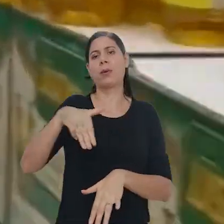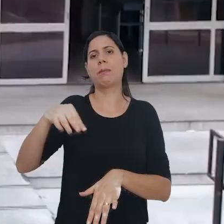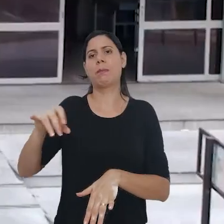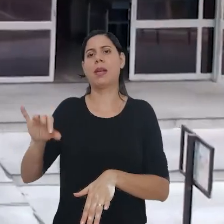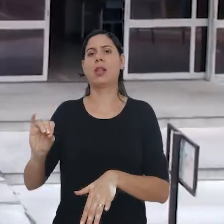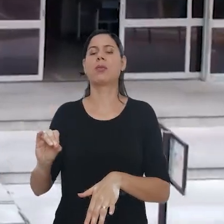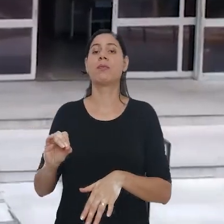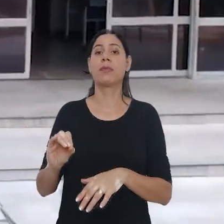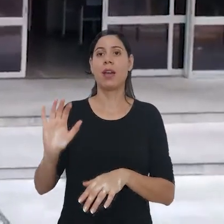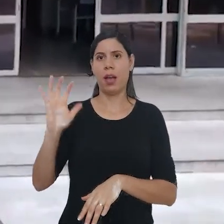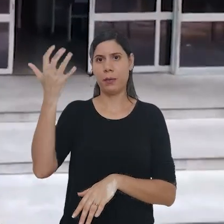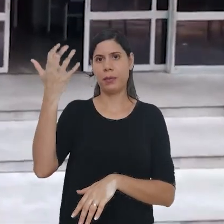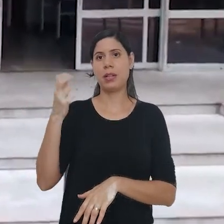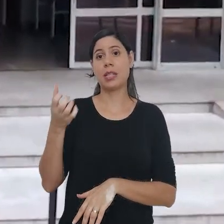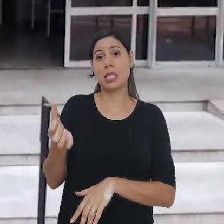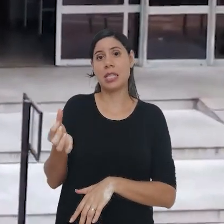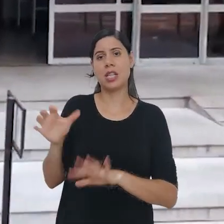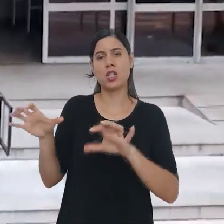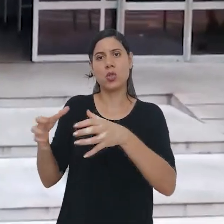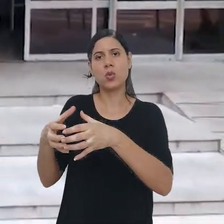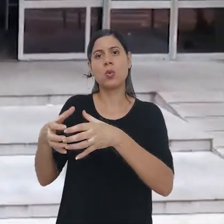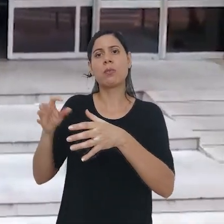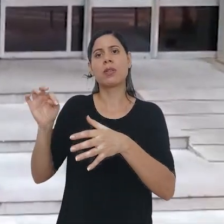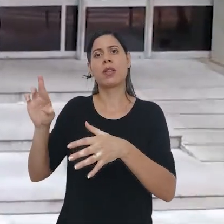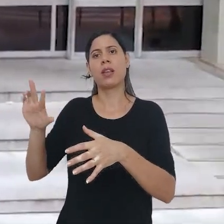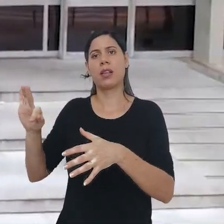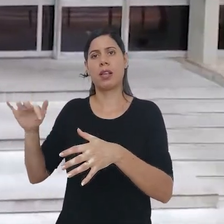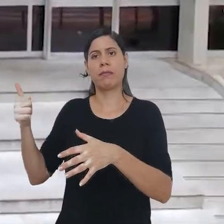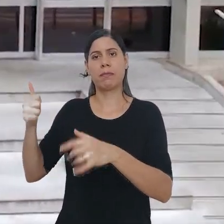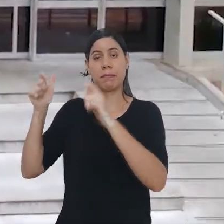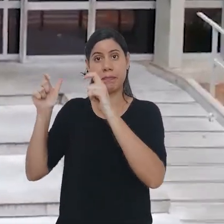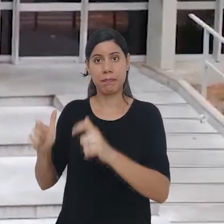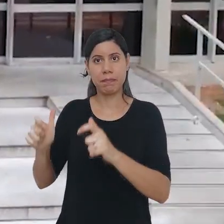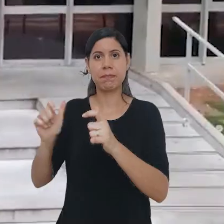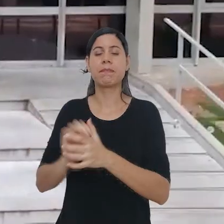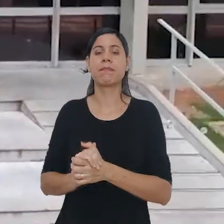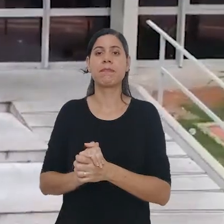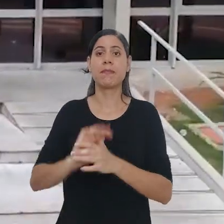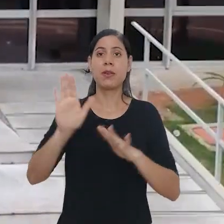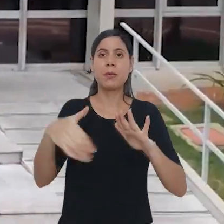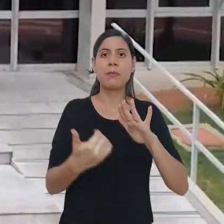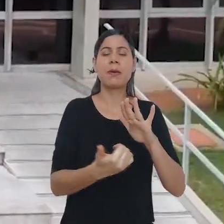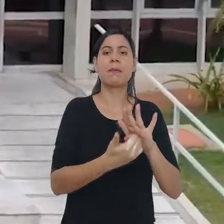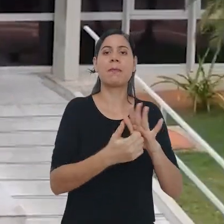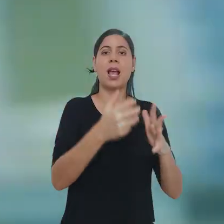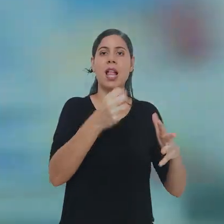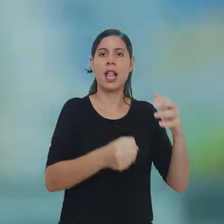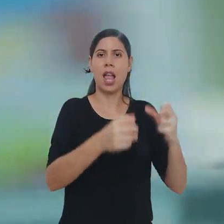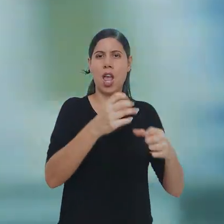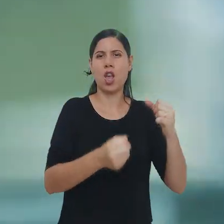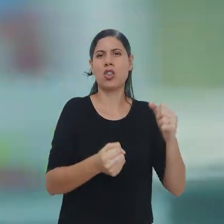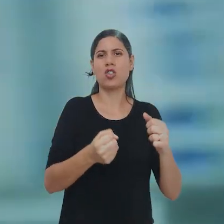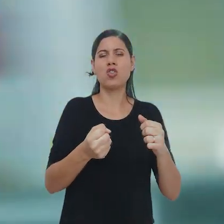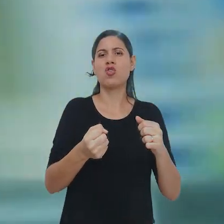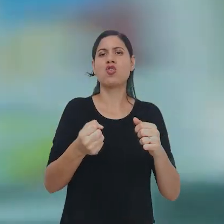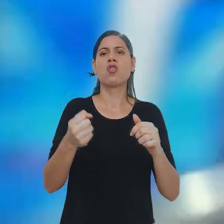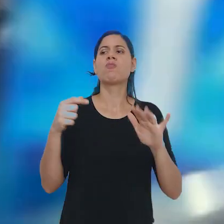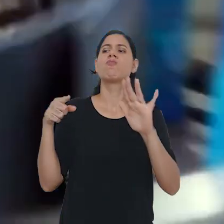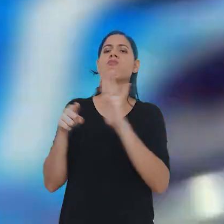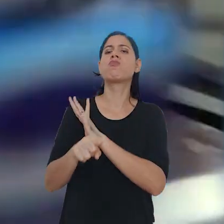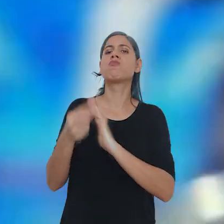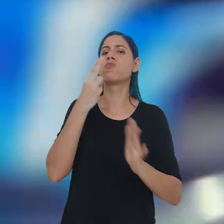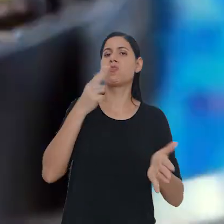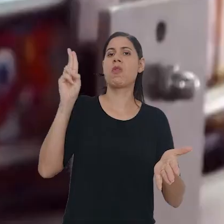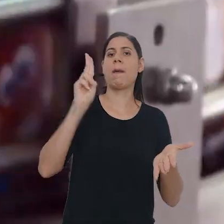Inmetro. Foi o que aconteceu em um julgado da 6ª Turma do Tribunal Regional Federal da Primeira Região. Uma empresa de